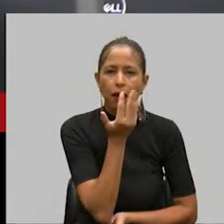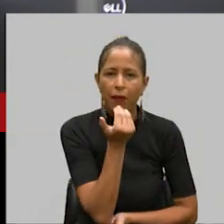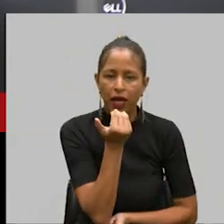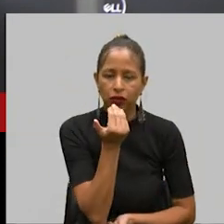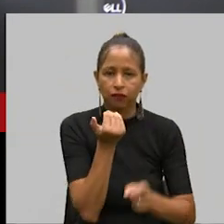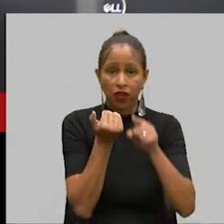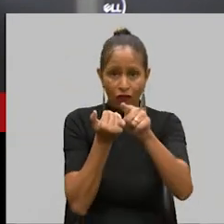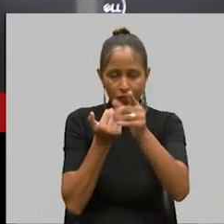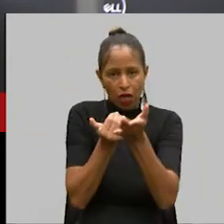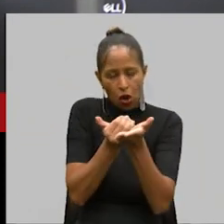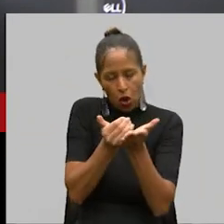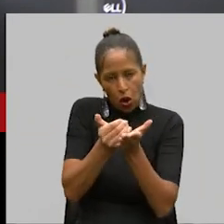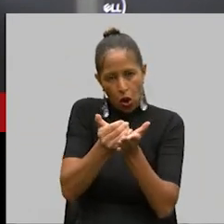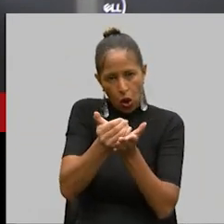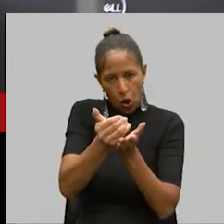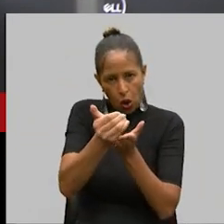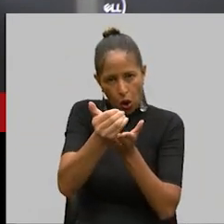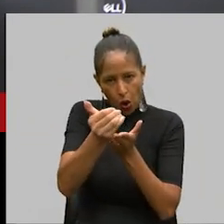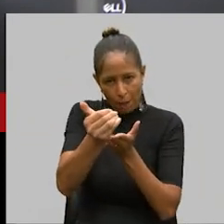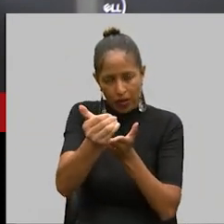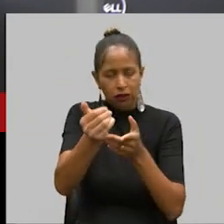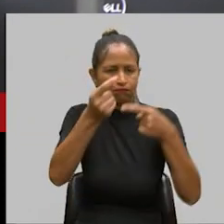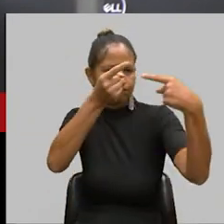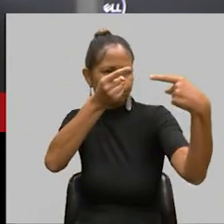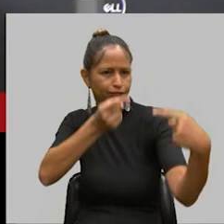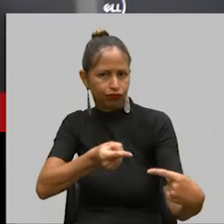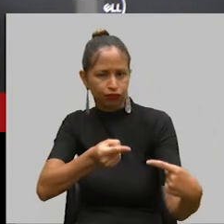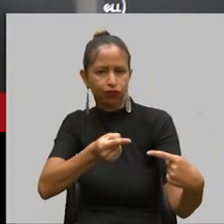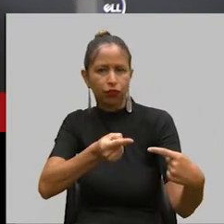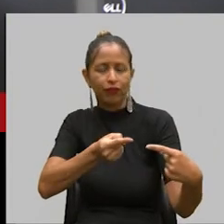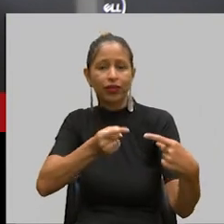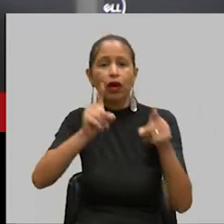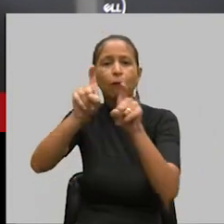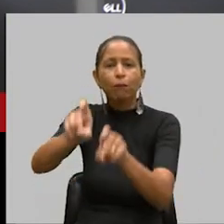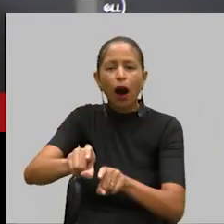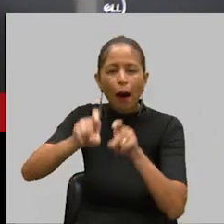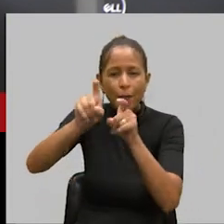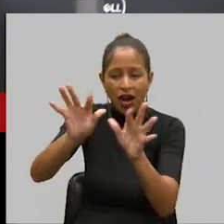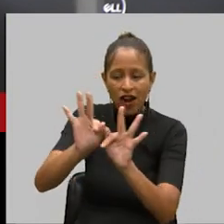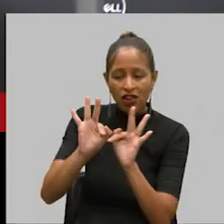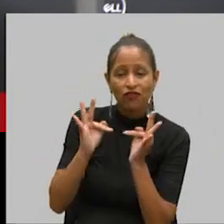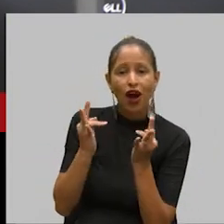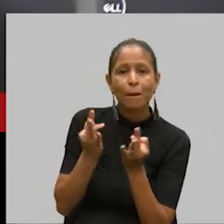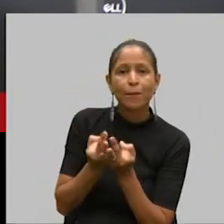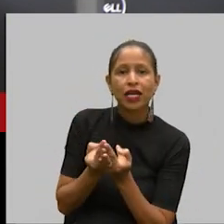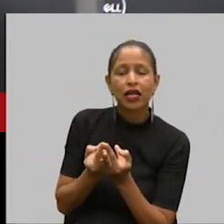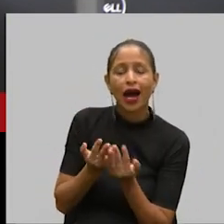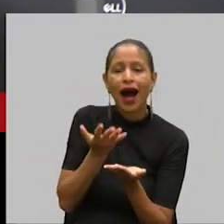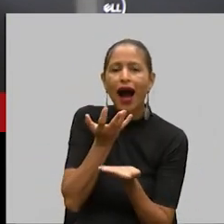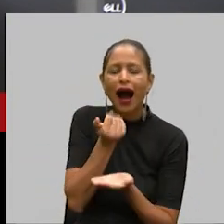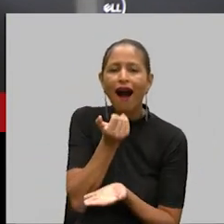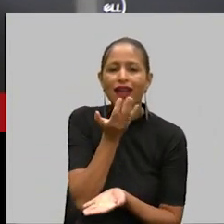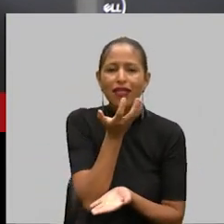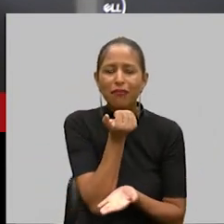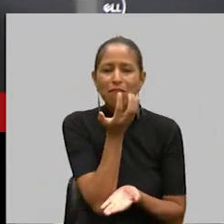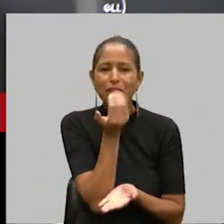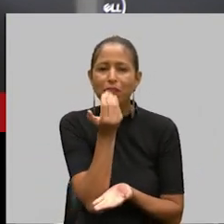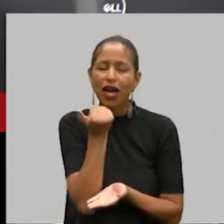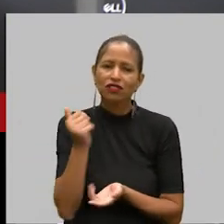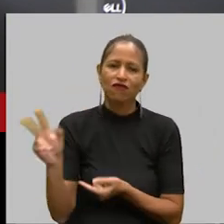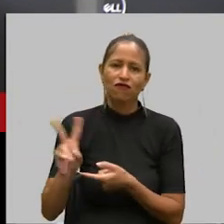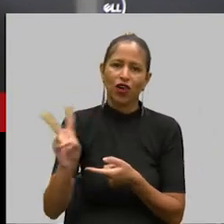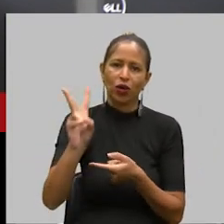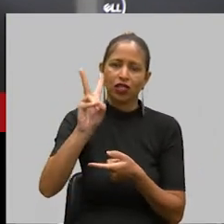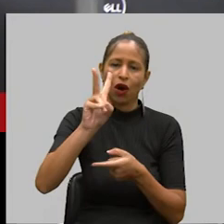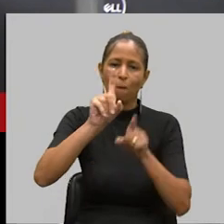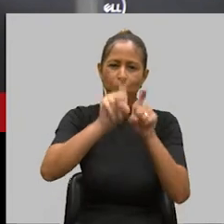você começa a apostar na agricultura familiar você aposta que os alimentos serão valorizados e